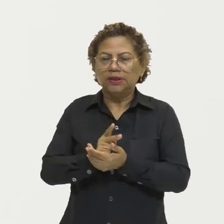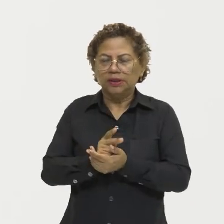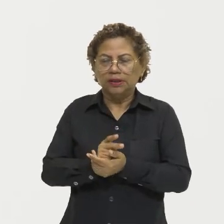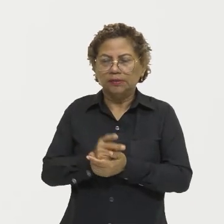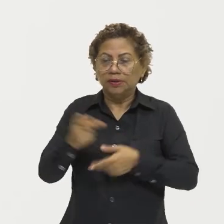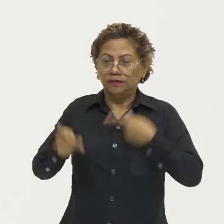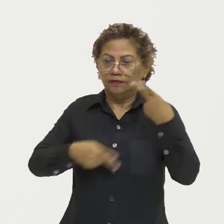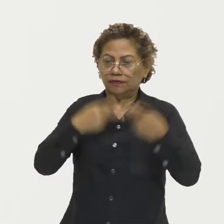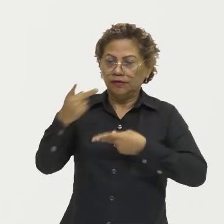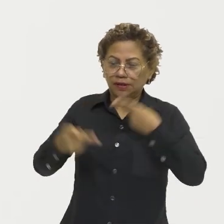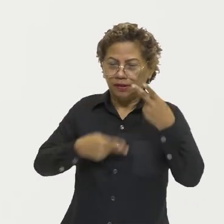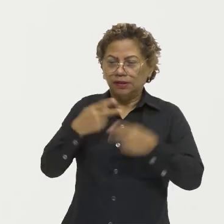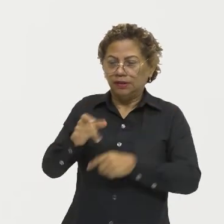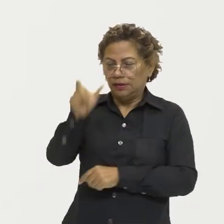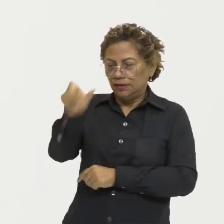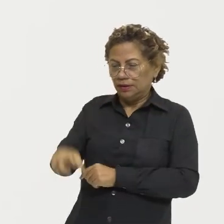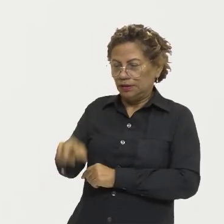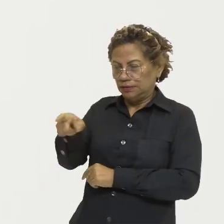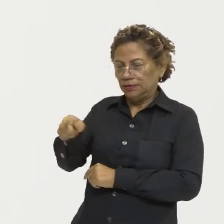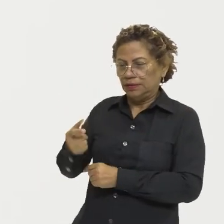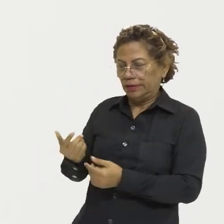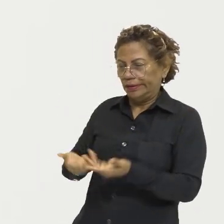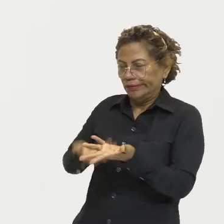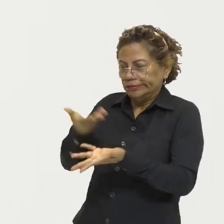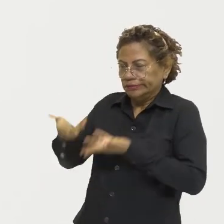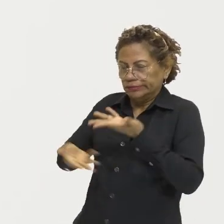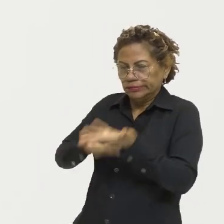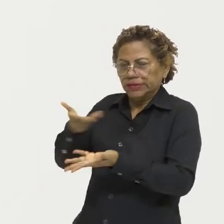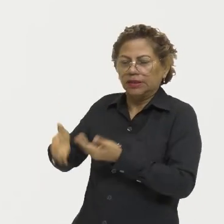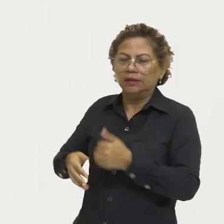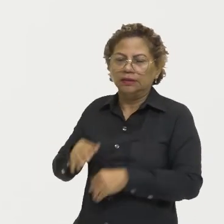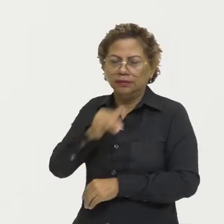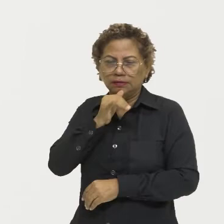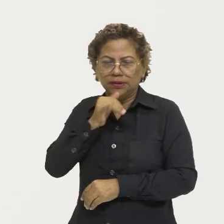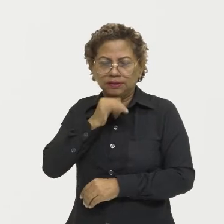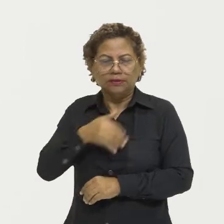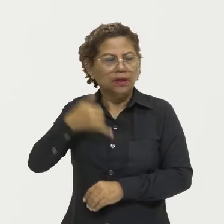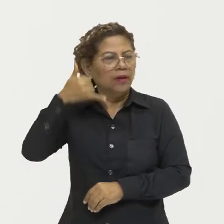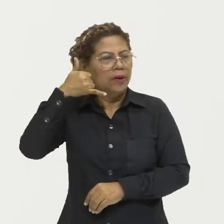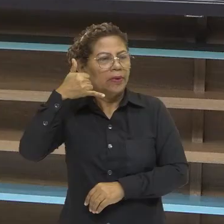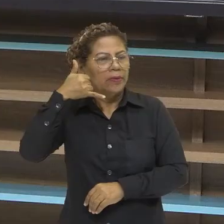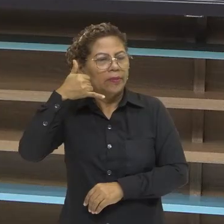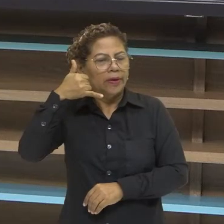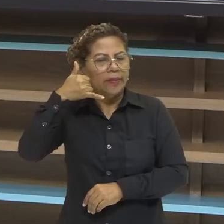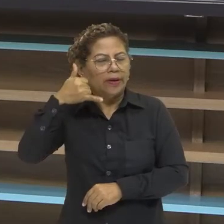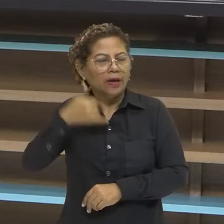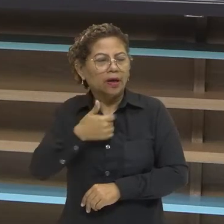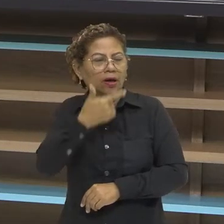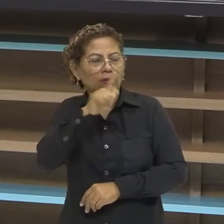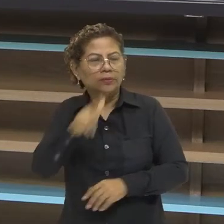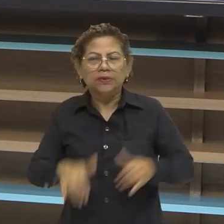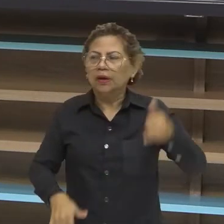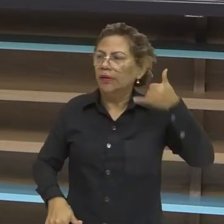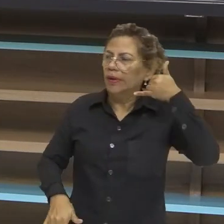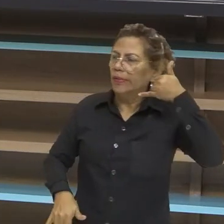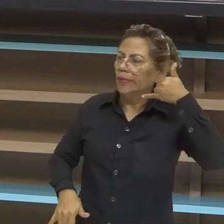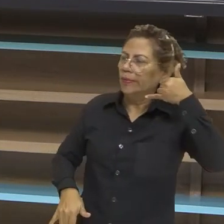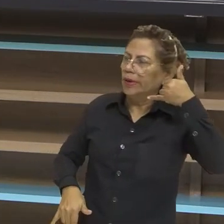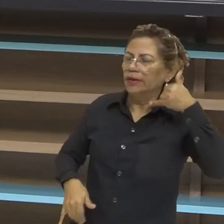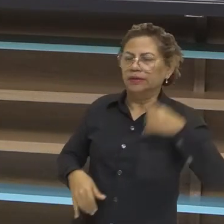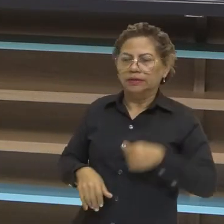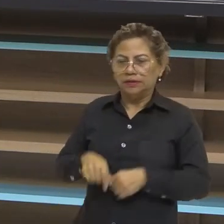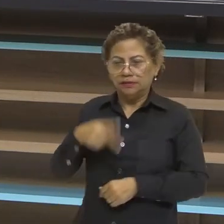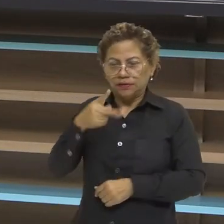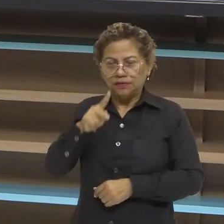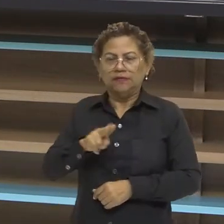receptor, e no discurso de telefone, por exemplo, você vai estar falando com alguém do outro lado da linha, e aí você vai usar